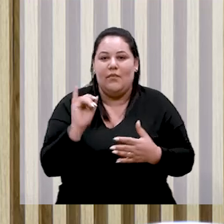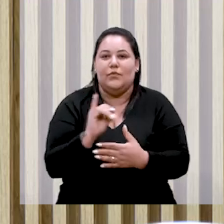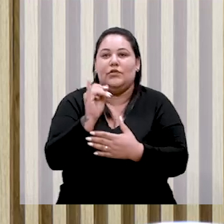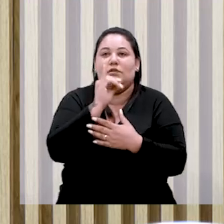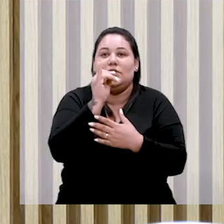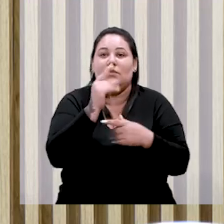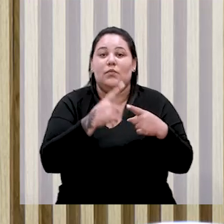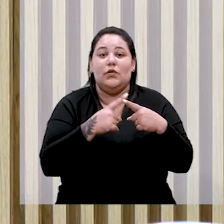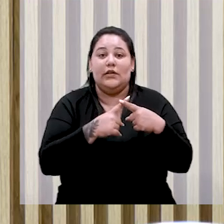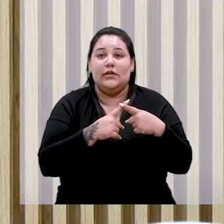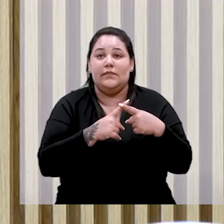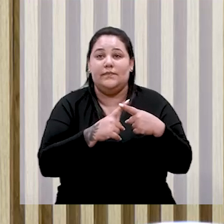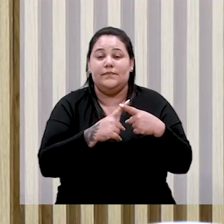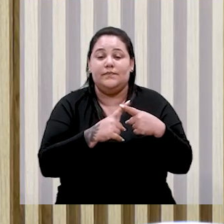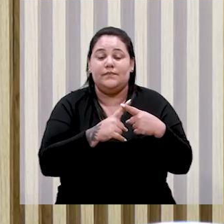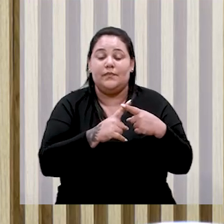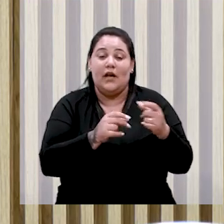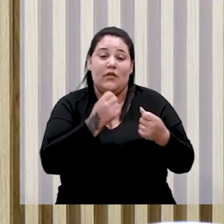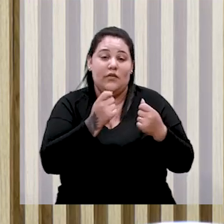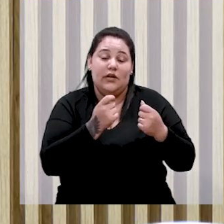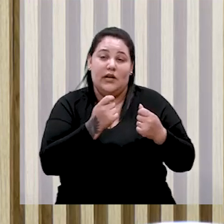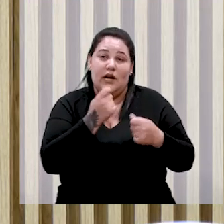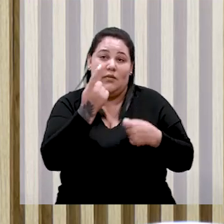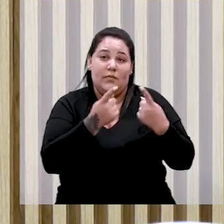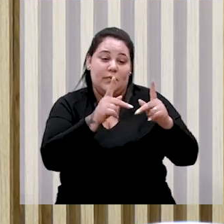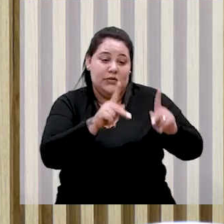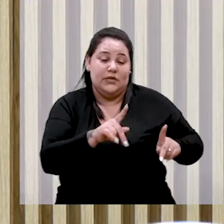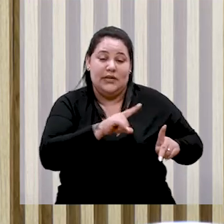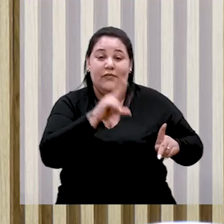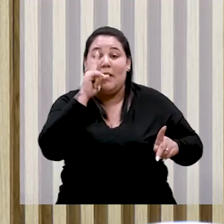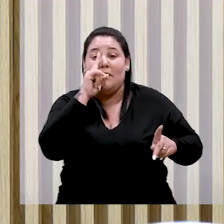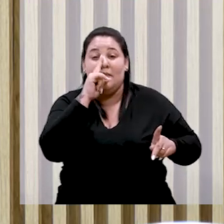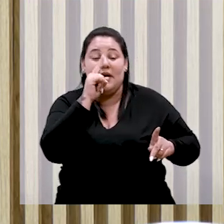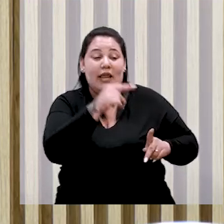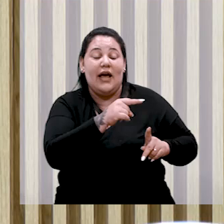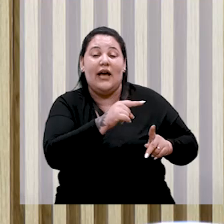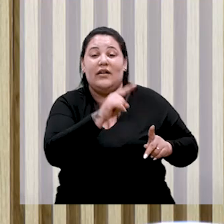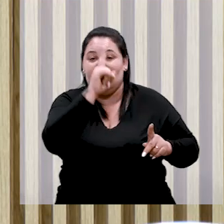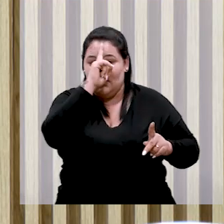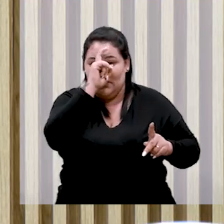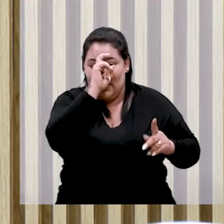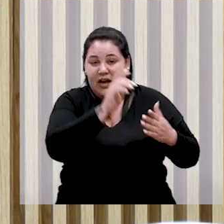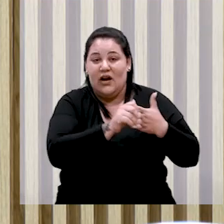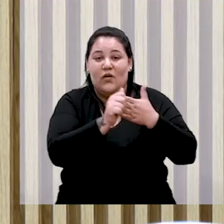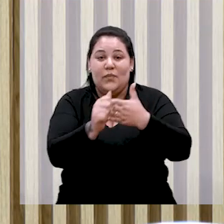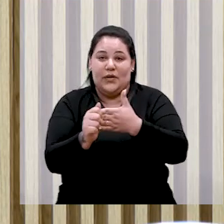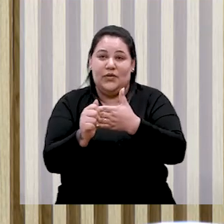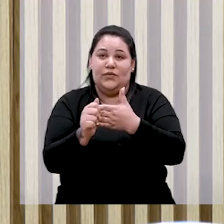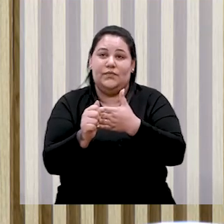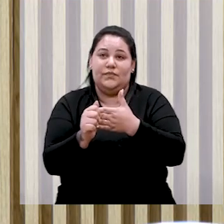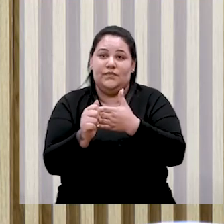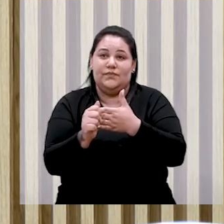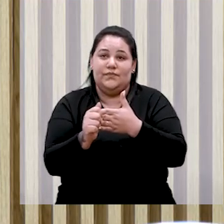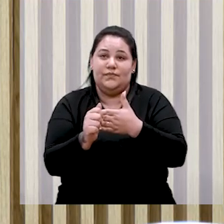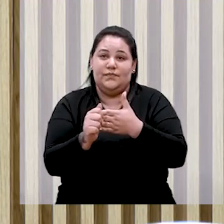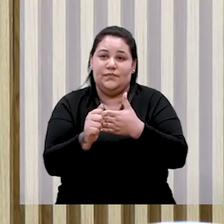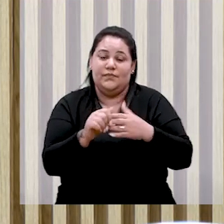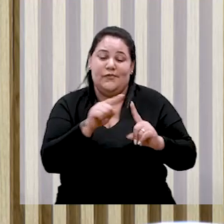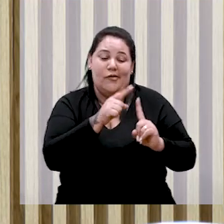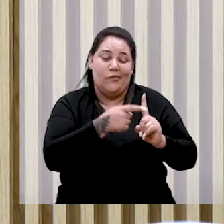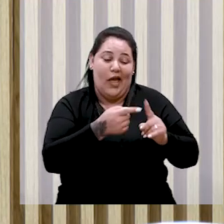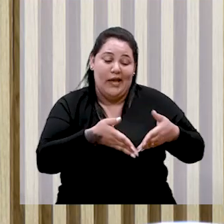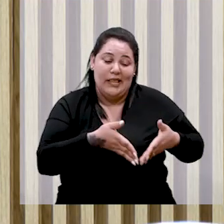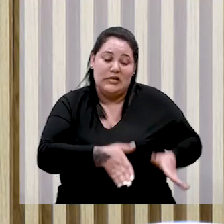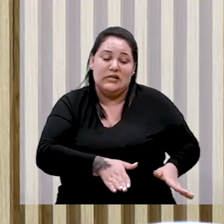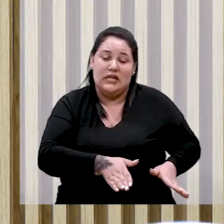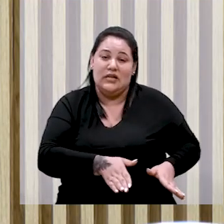da importância. Ao mesmo tempo em quem já teve um paciente, uma mãezinha, por exemplo, lá no hospital, acompanhou alguém em que ela logo que